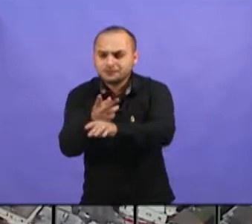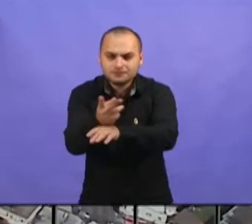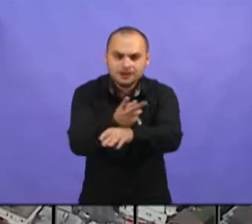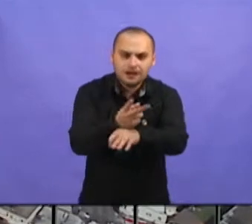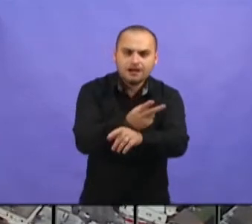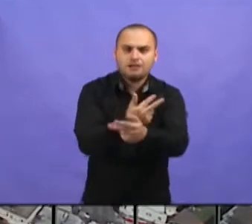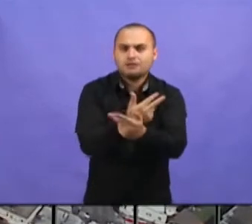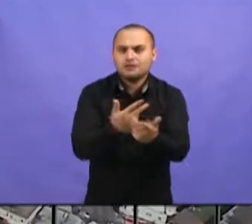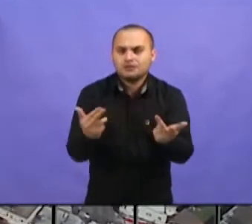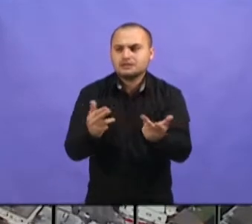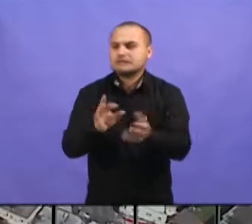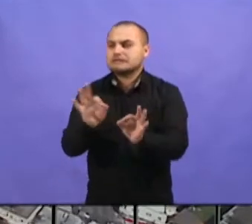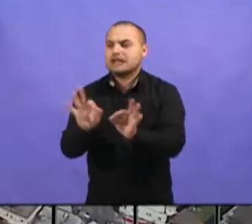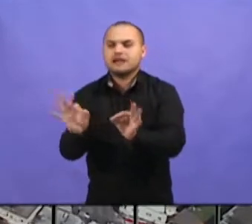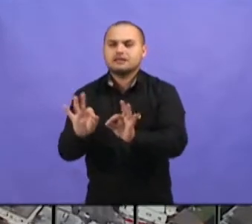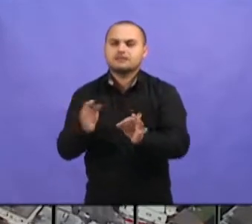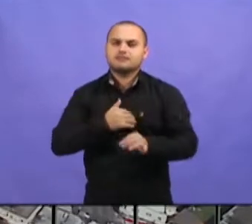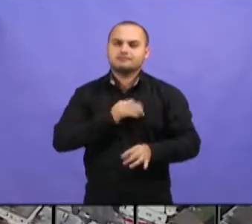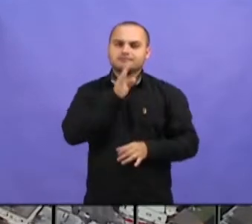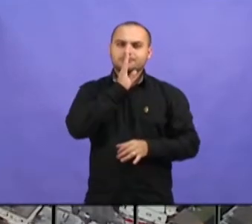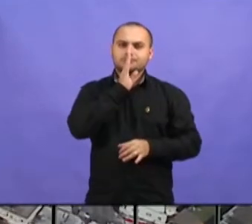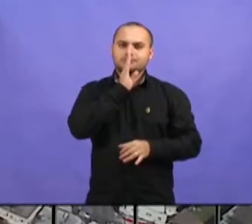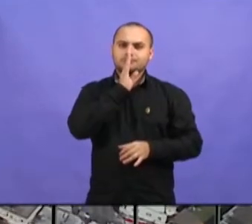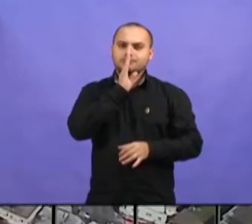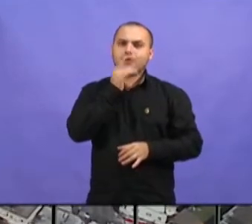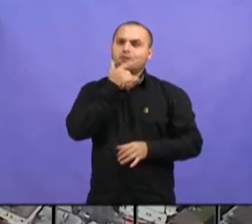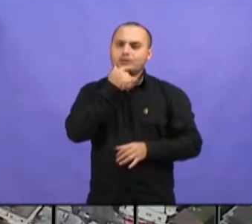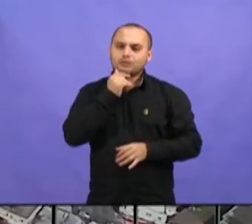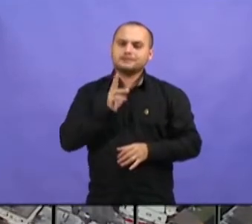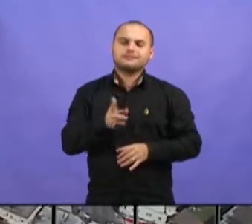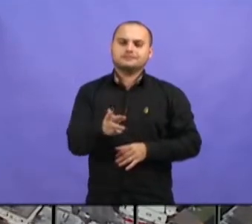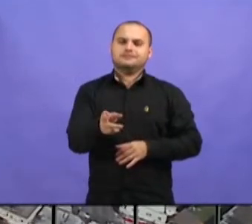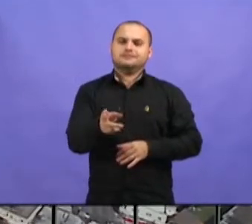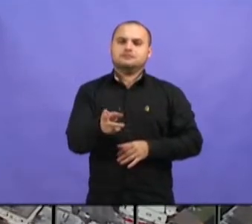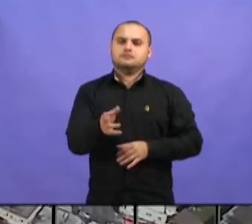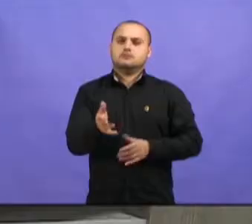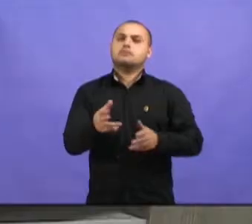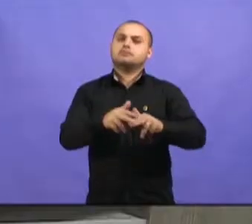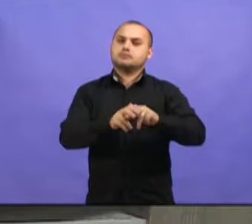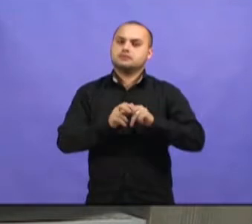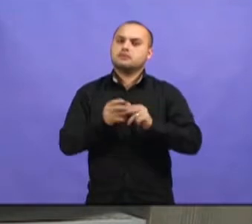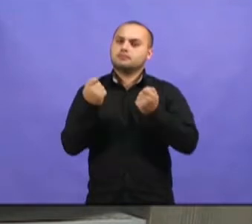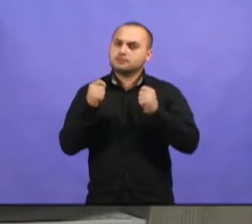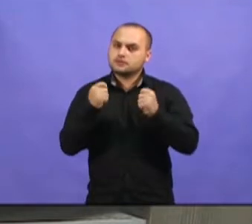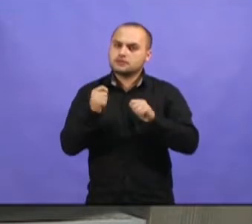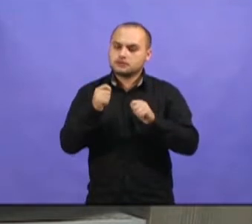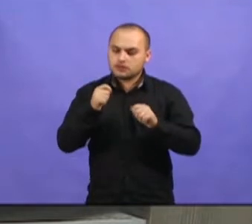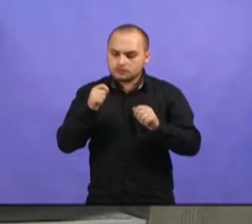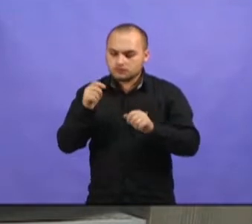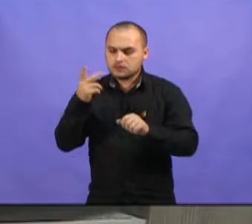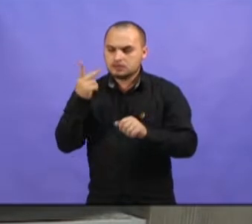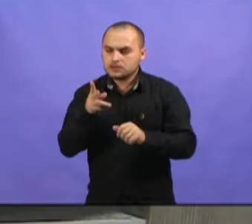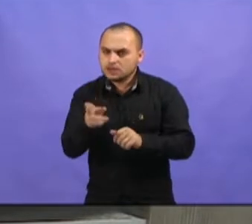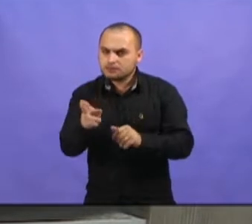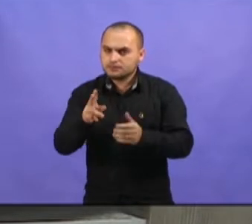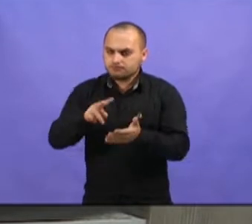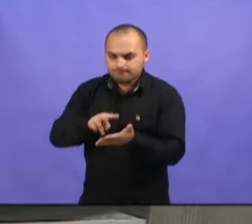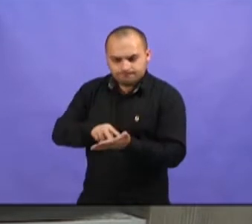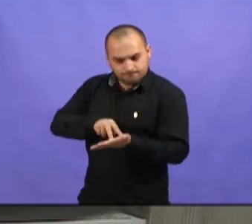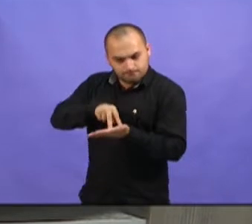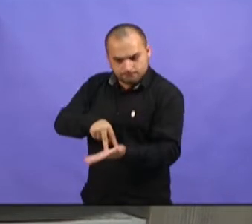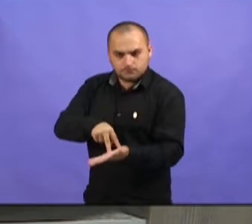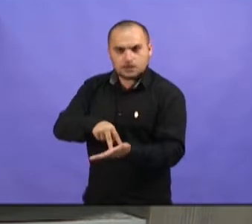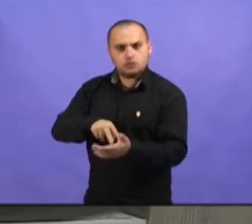né? Então, a gente ainda precisa estar prevenindo e reforçando o cuidado do homem mesmo em 2018,